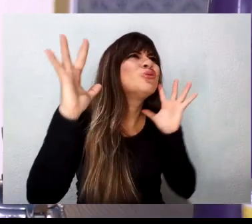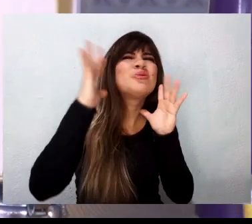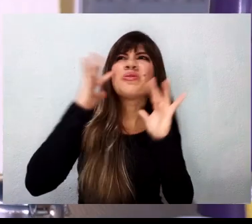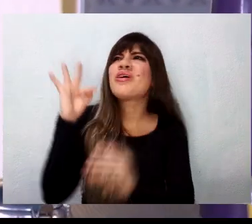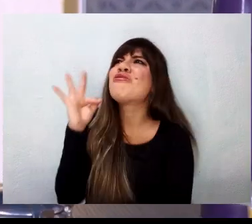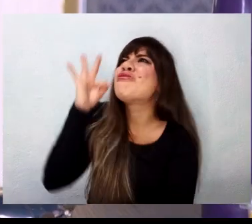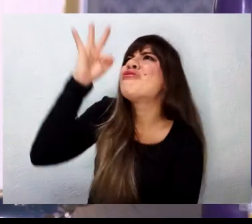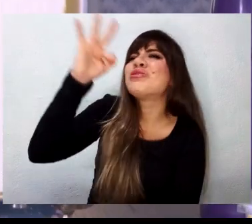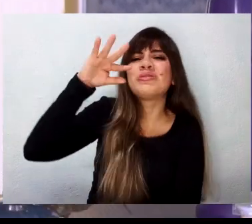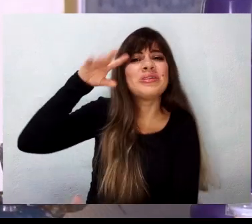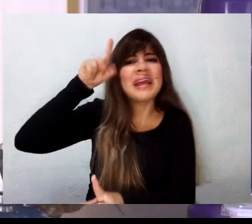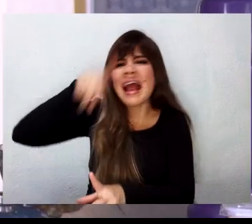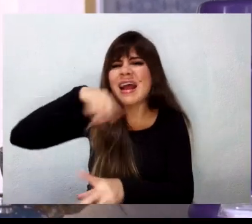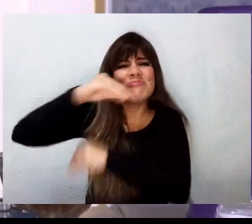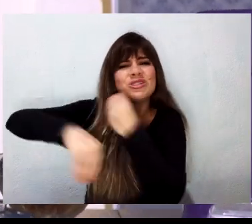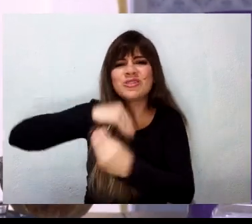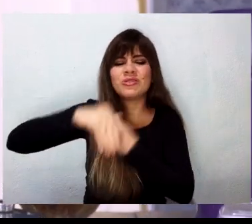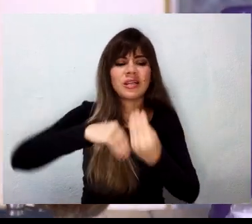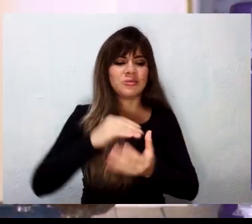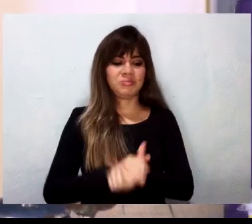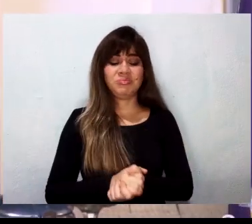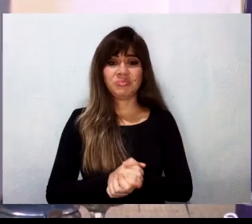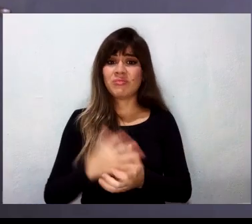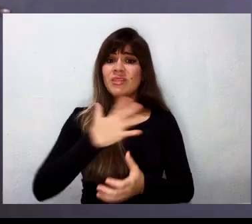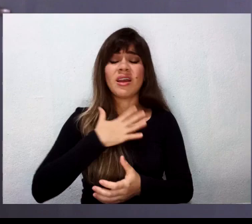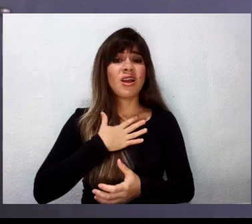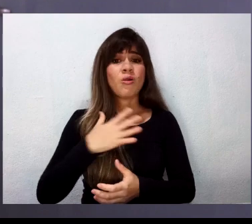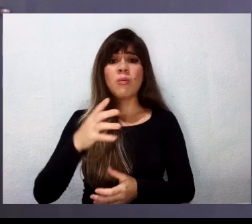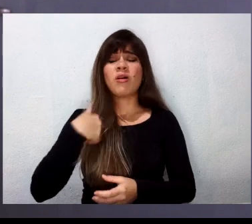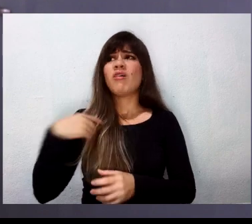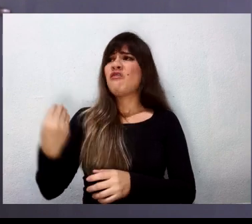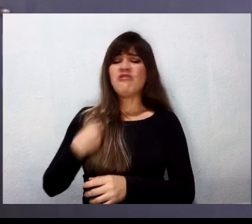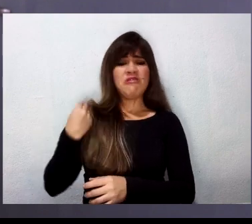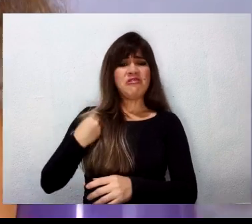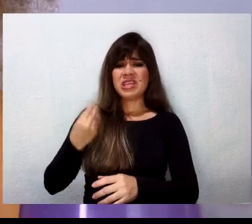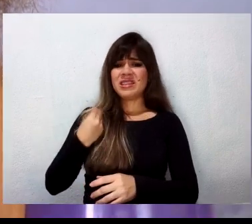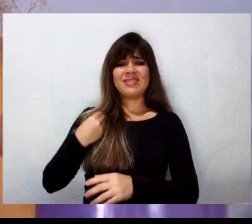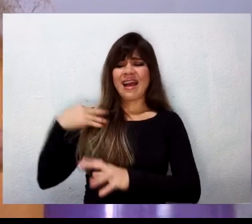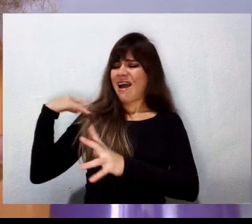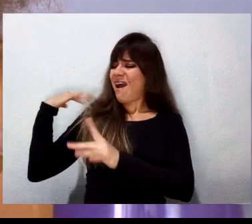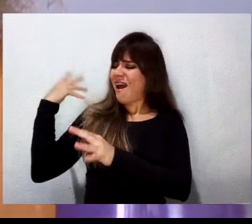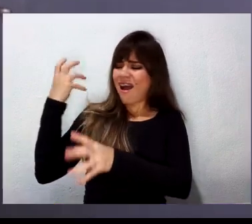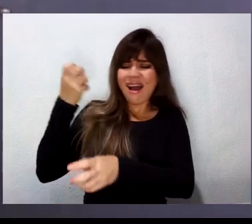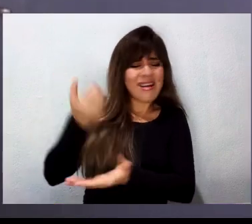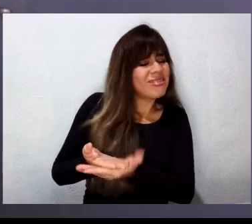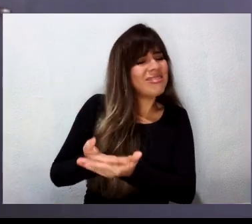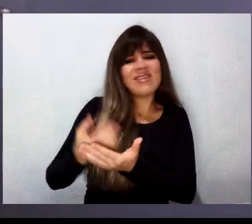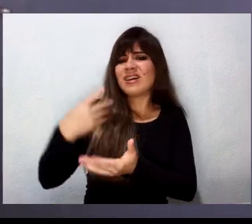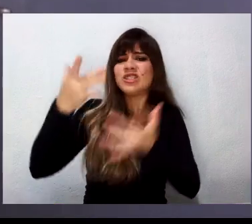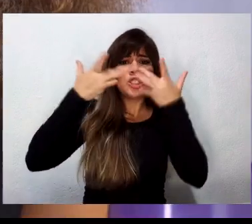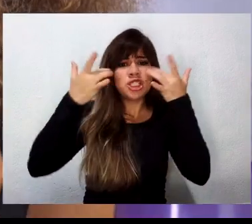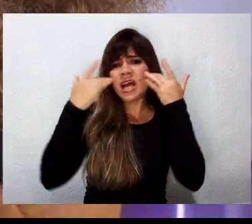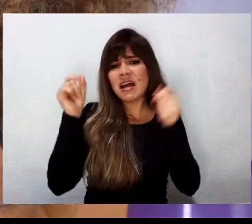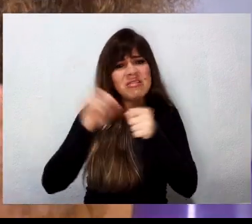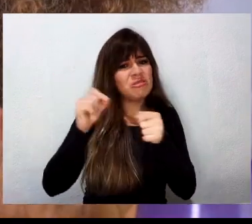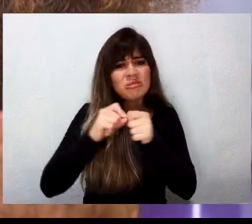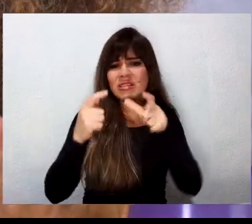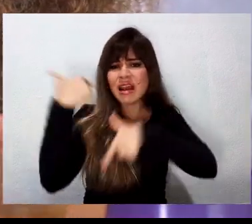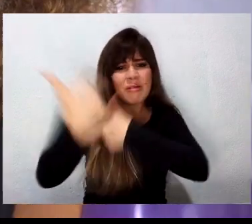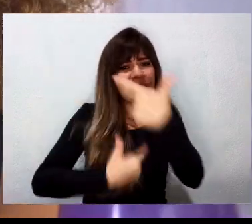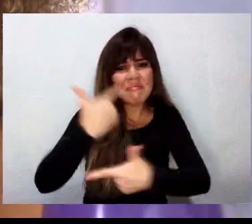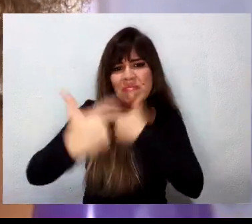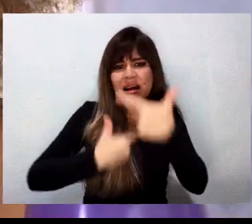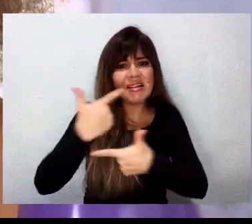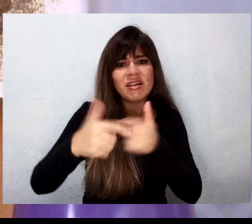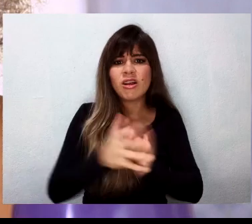sabe? E é tudo misturado, assim. Eu passei a maior parte da minha vida fazendo teatro, se doando. Se você me perguntar